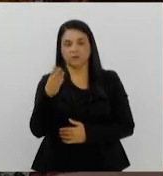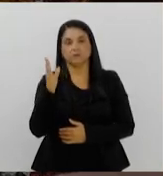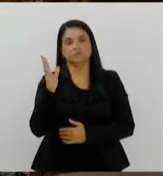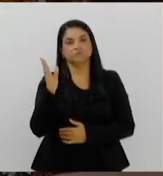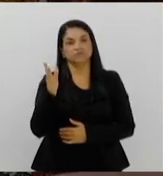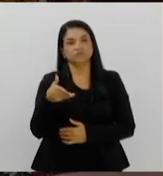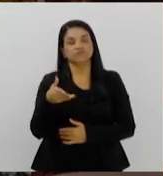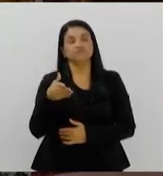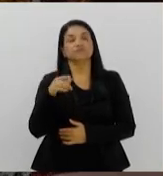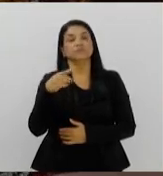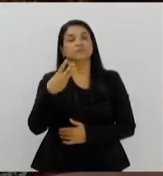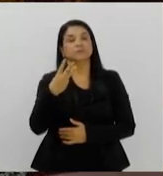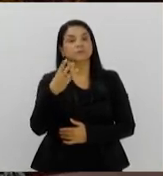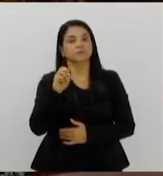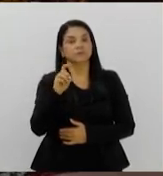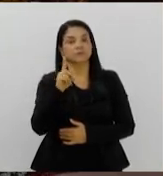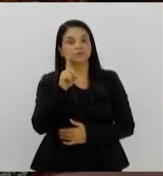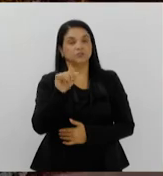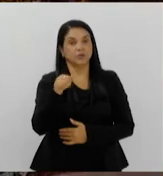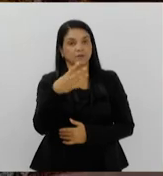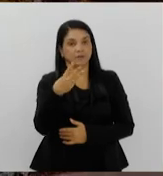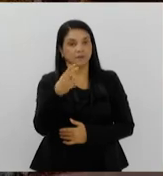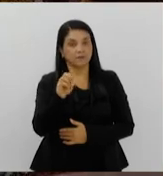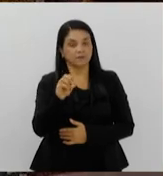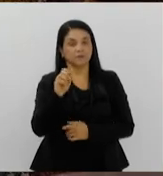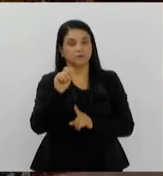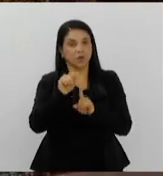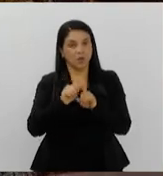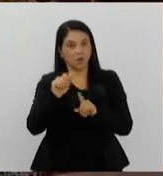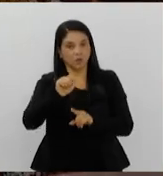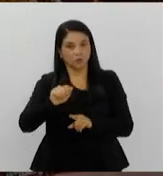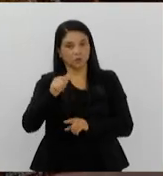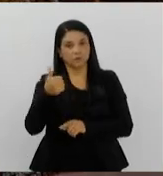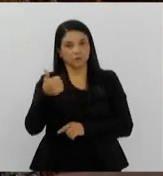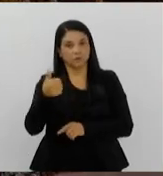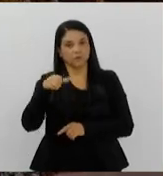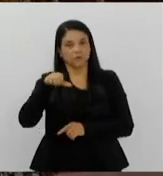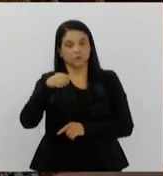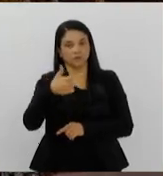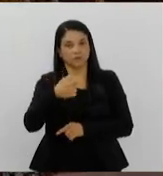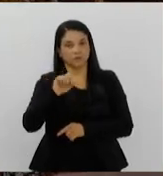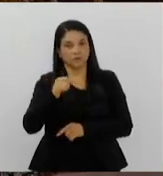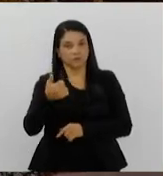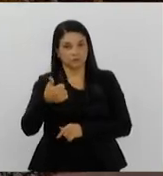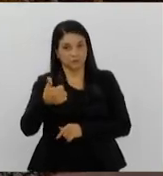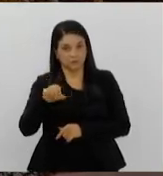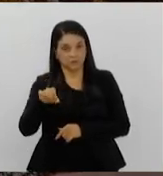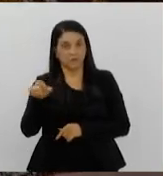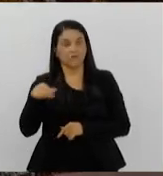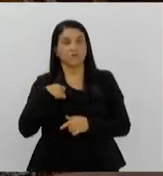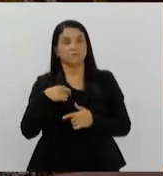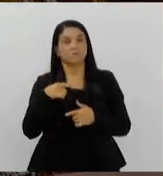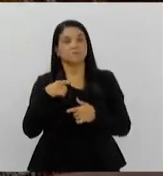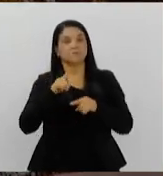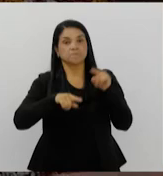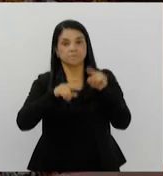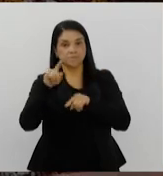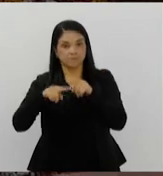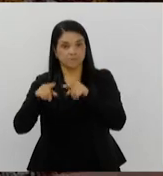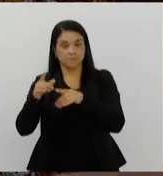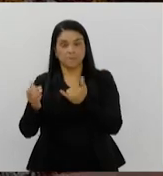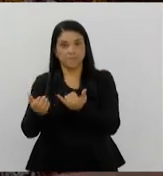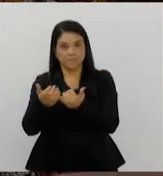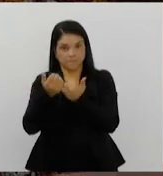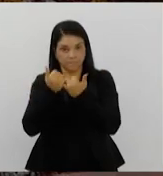que diz que declara patrimônio cultural de natureza e material do Estado do Rio de Janeiro a festa de